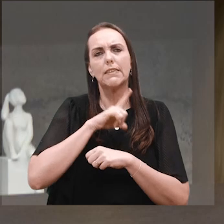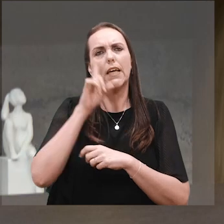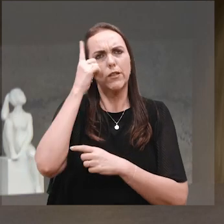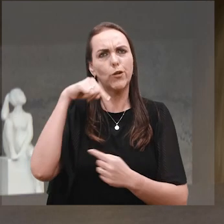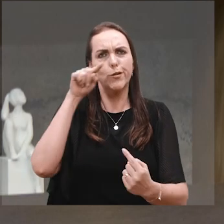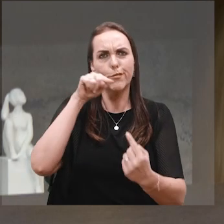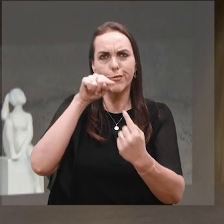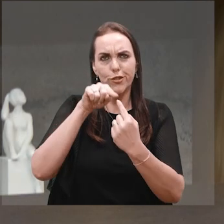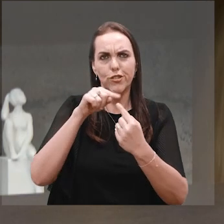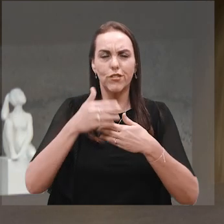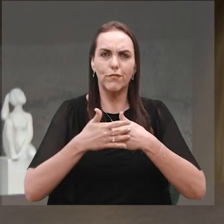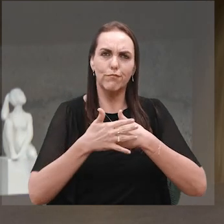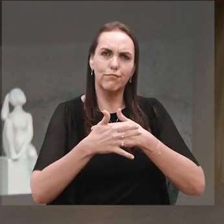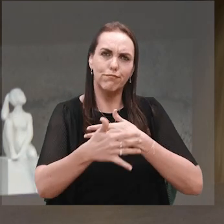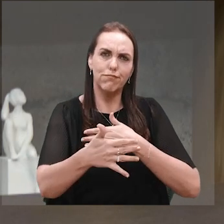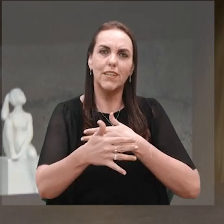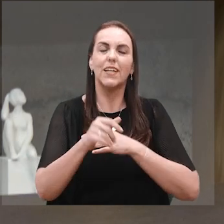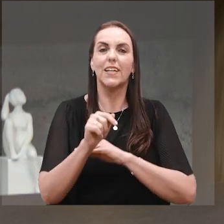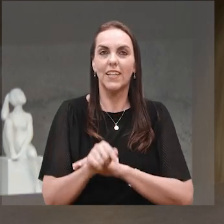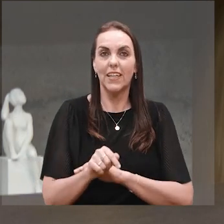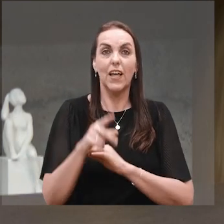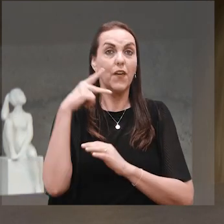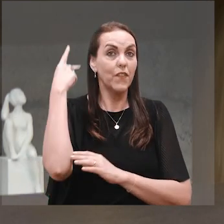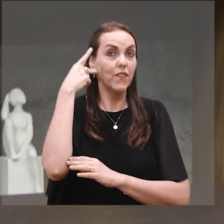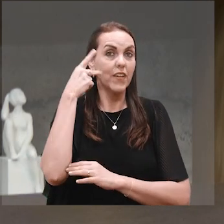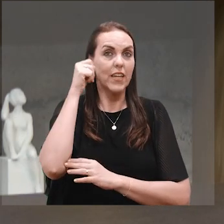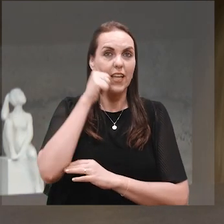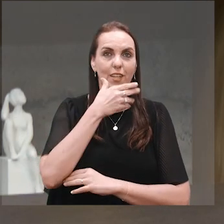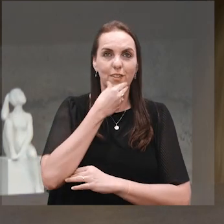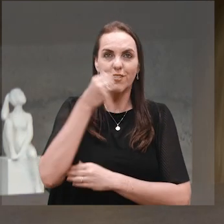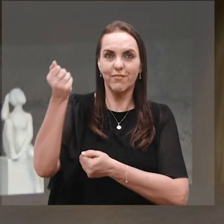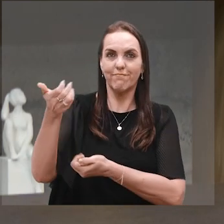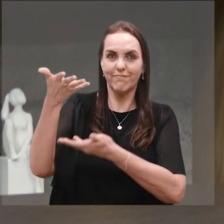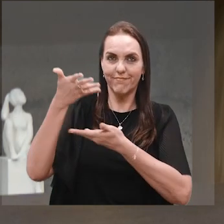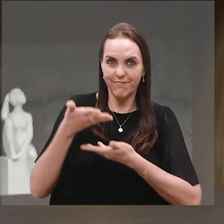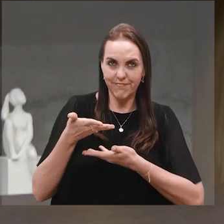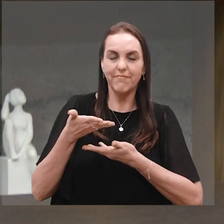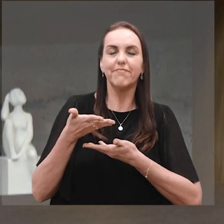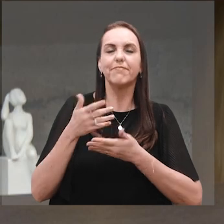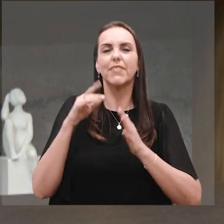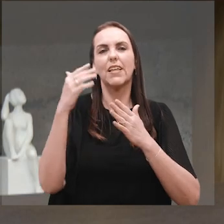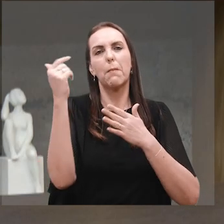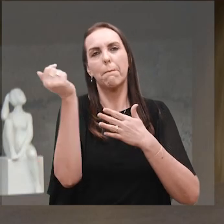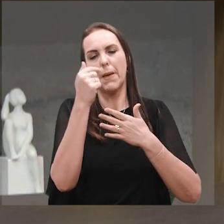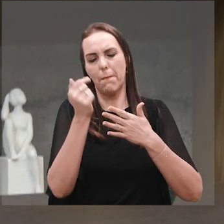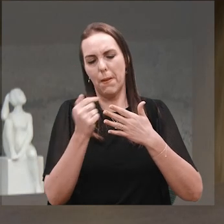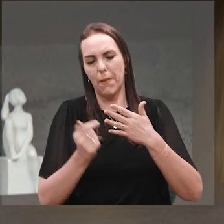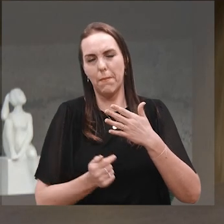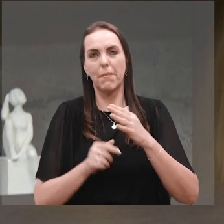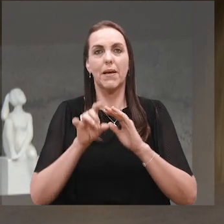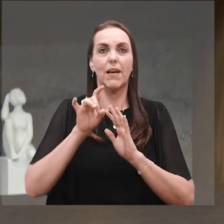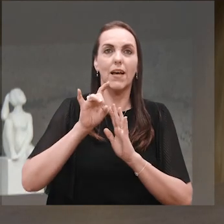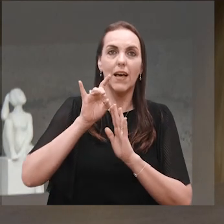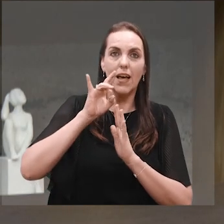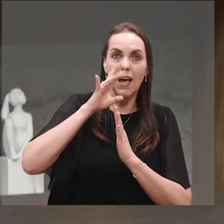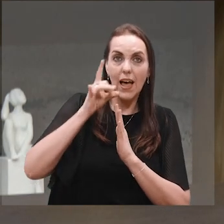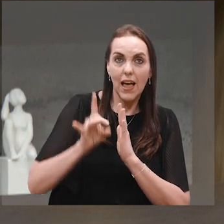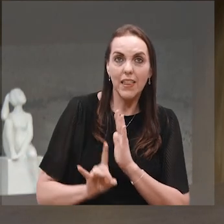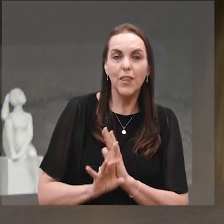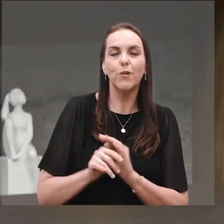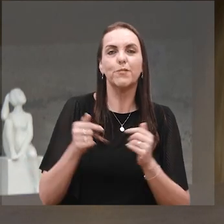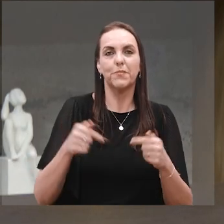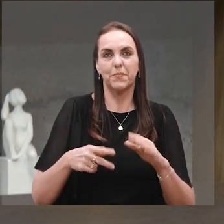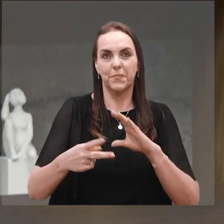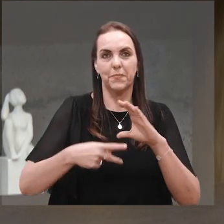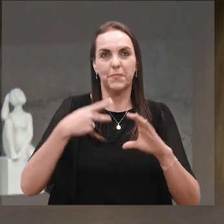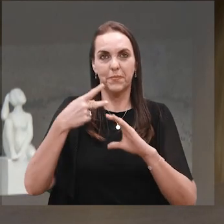de toda essa legislatura, receber os vereadores e detalhar o andamento do mandato de cada parlamentar desta